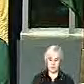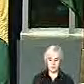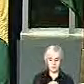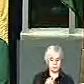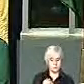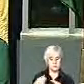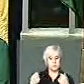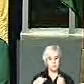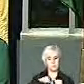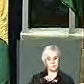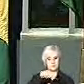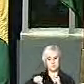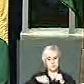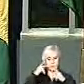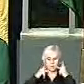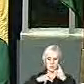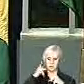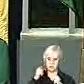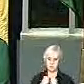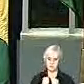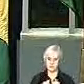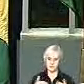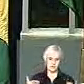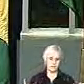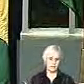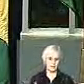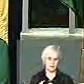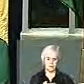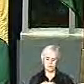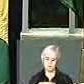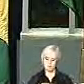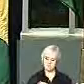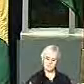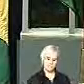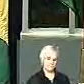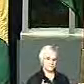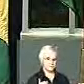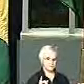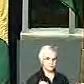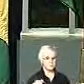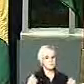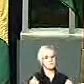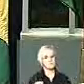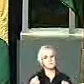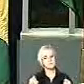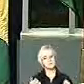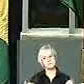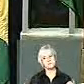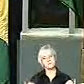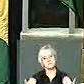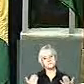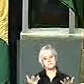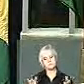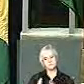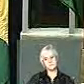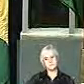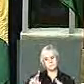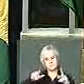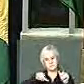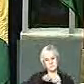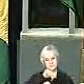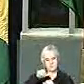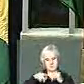devemos fazer a reforma política. Esta é a qualidade necessária que distingue a reforma política.